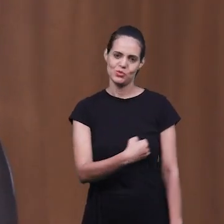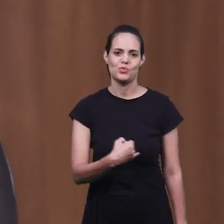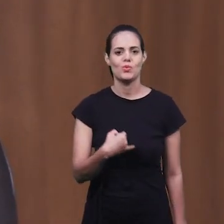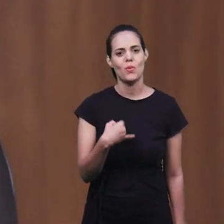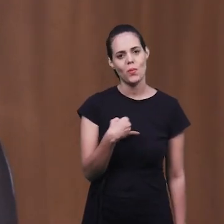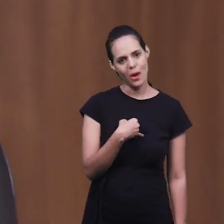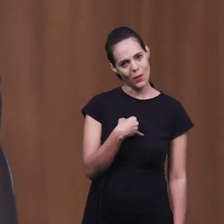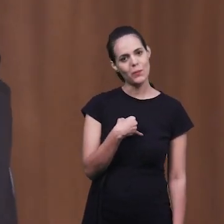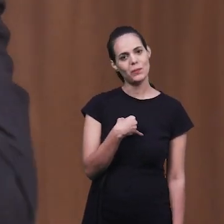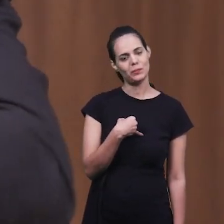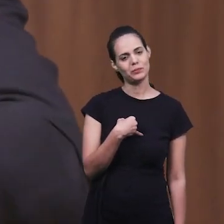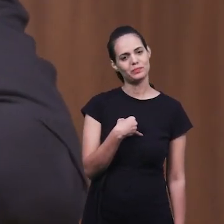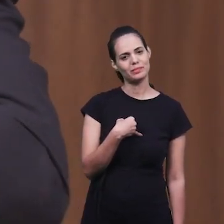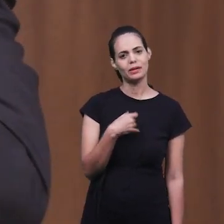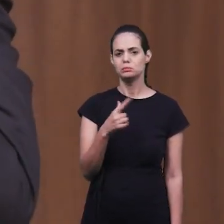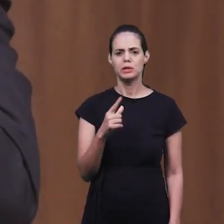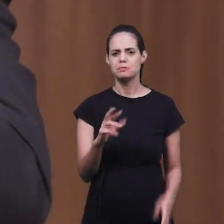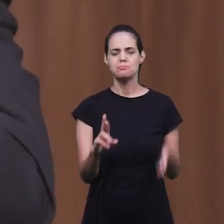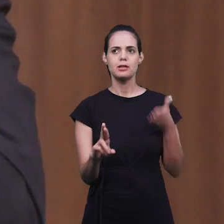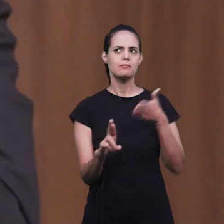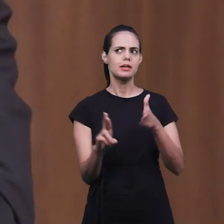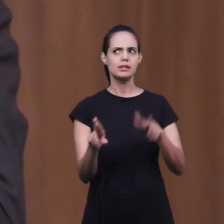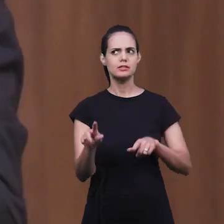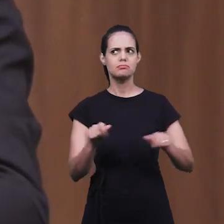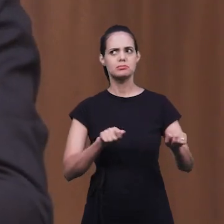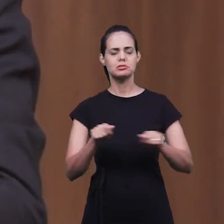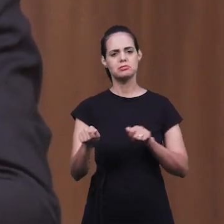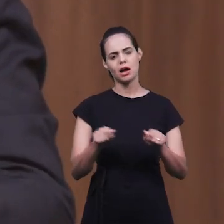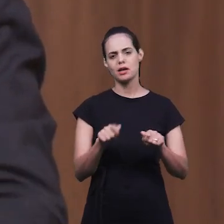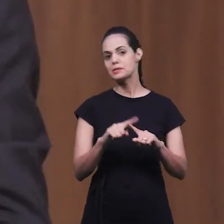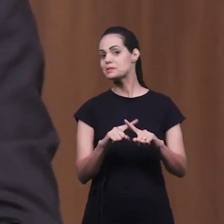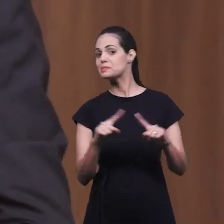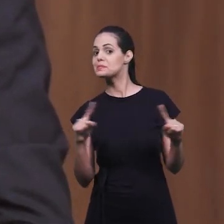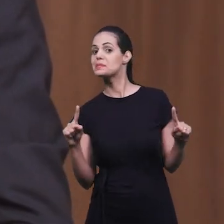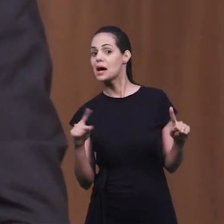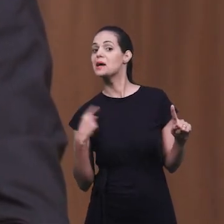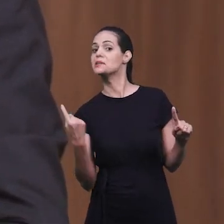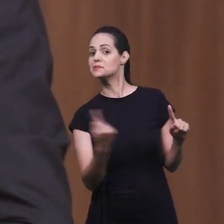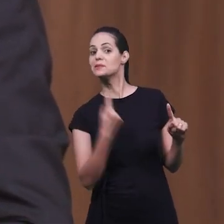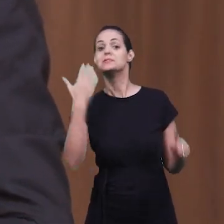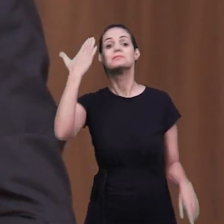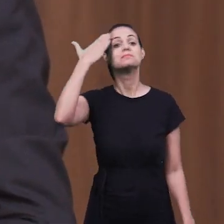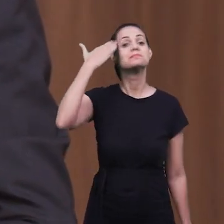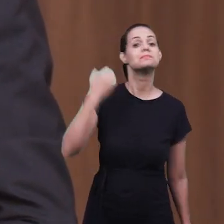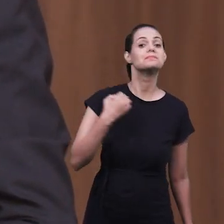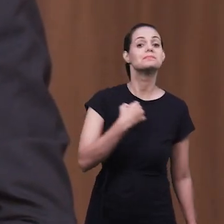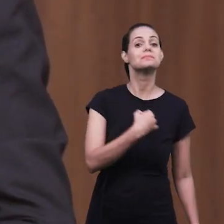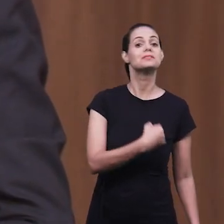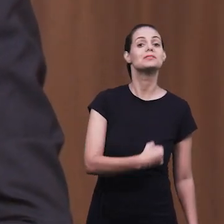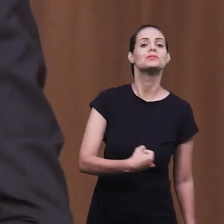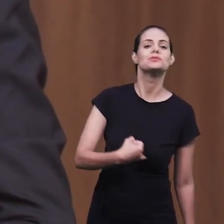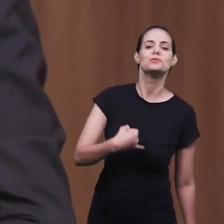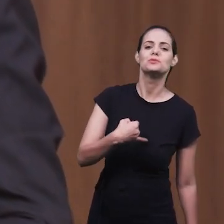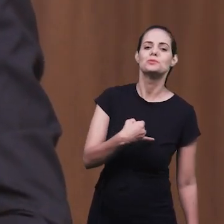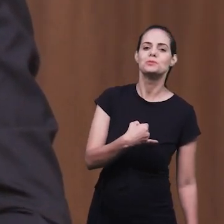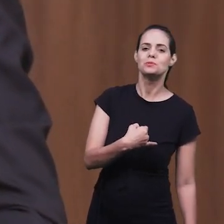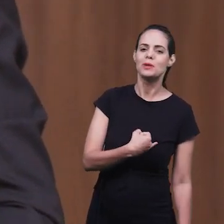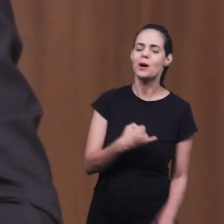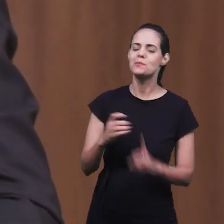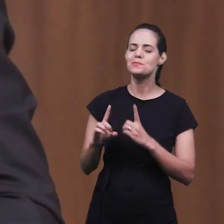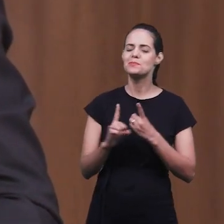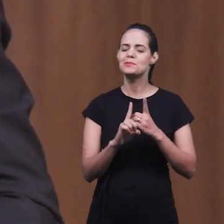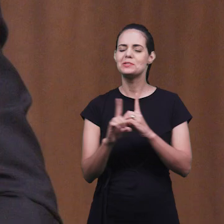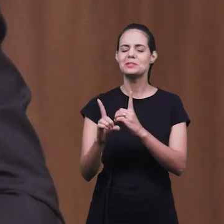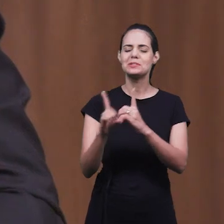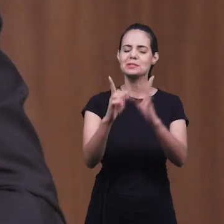forma João, que até então nós não víamos tantas referências no livro de Atos, mas aqui, sabemos que João